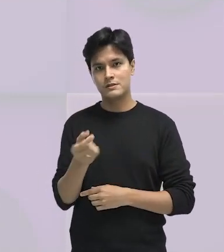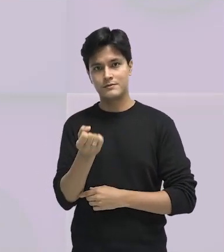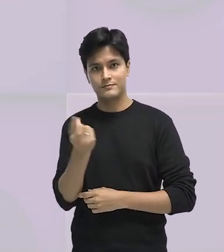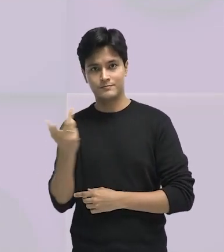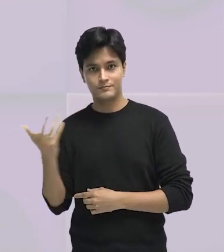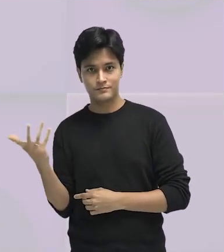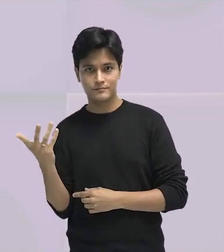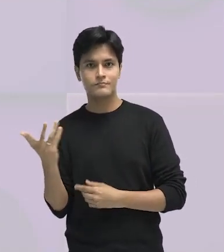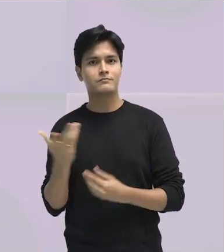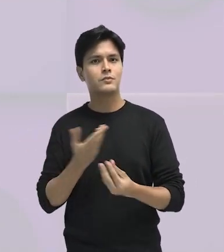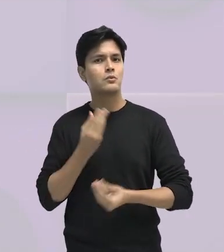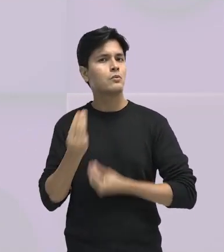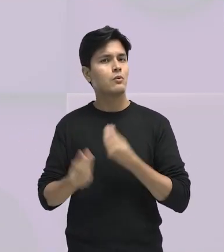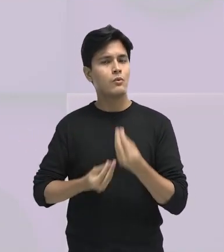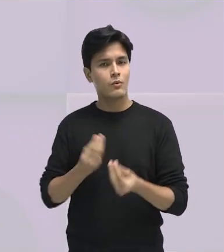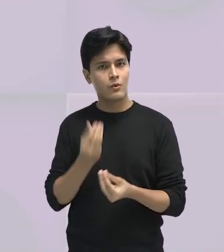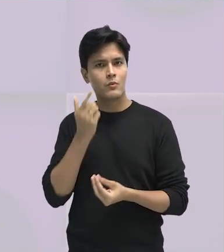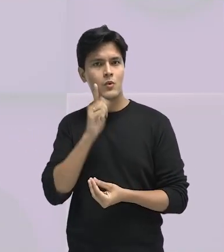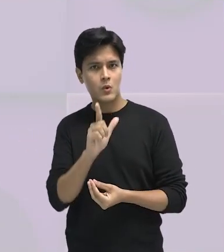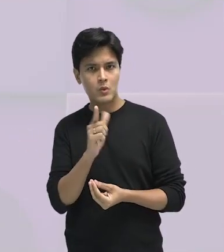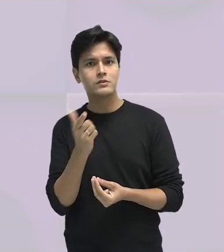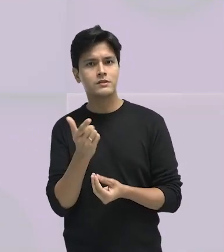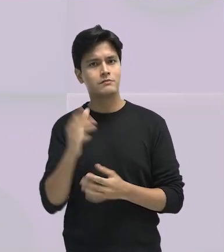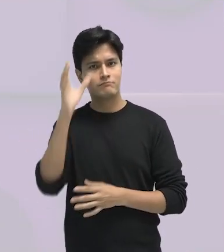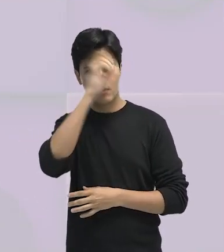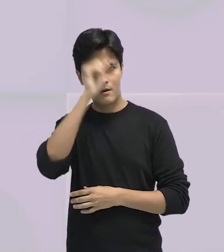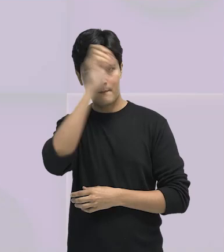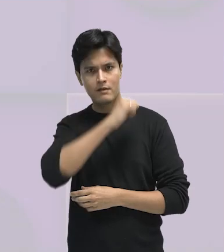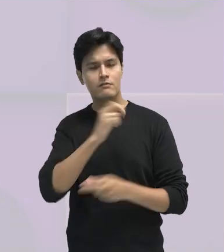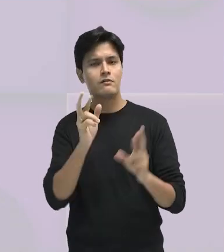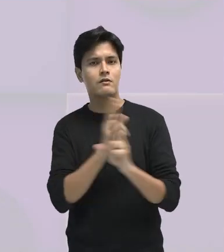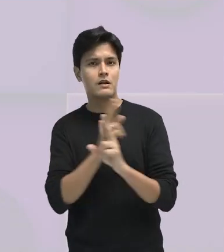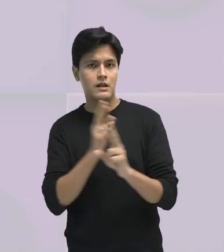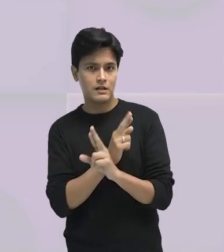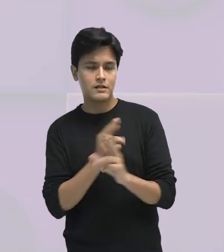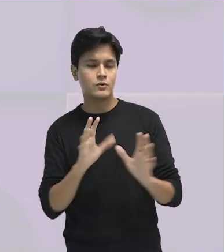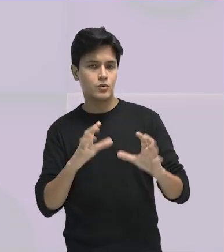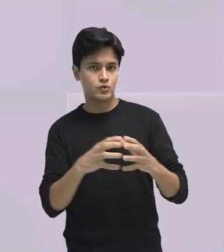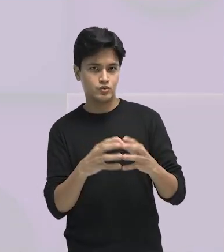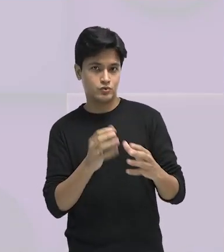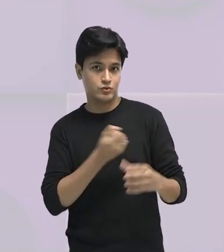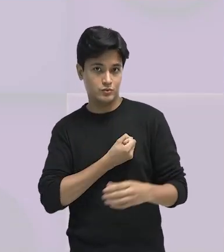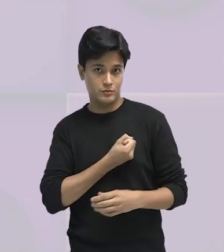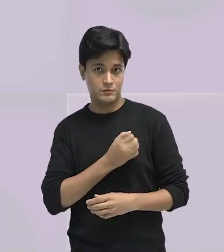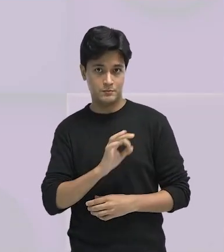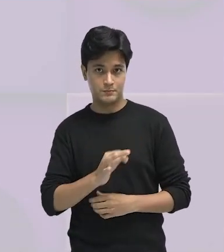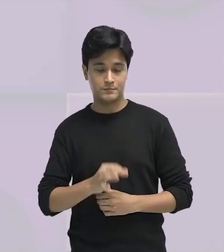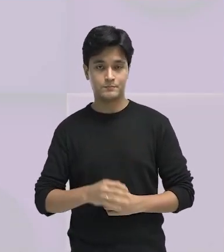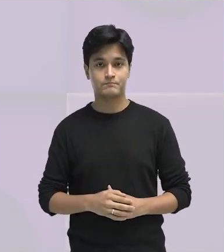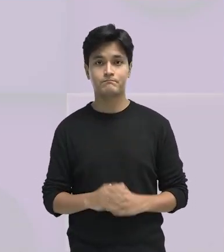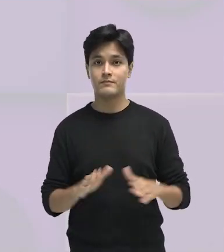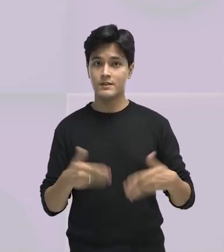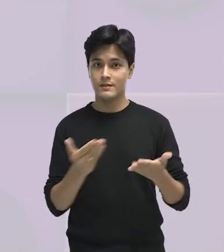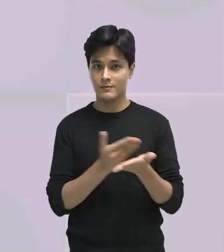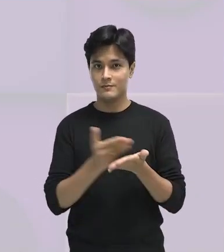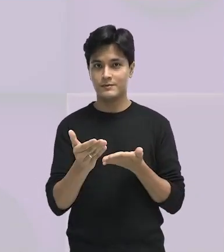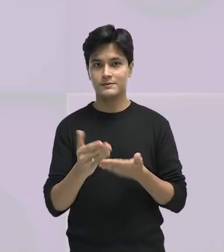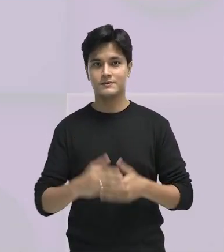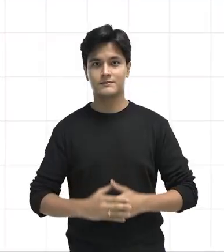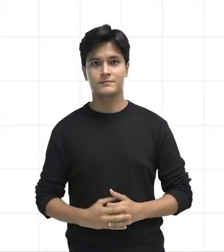decimais. Vamos ver como a gente consegue trabalhar com esse conjunto numérico, tá? Então vamos a